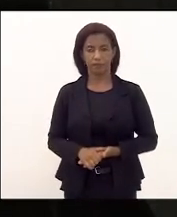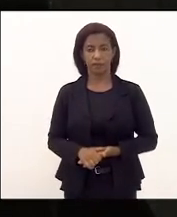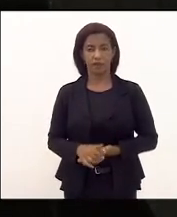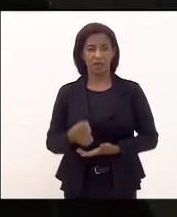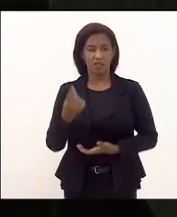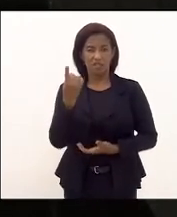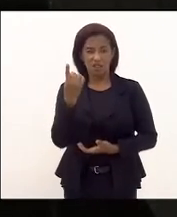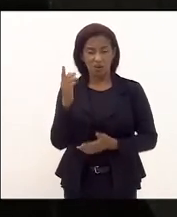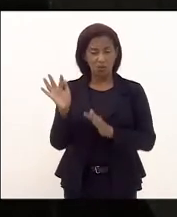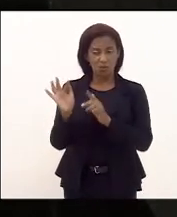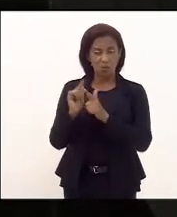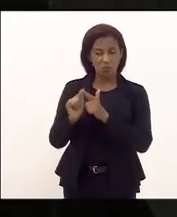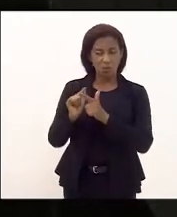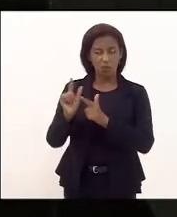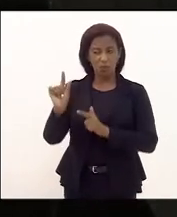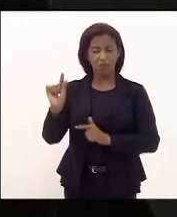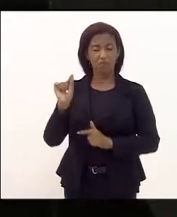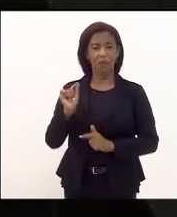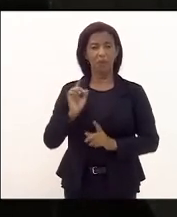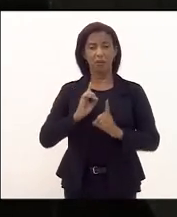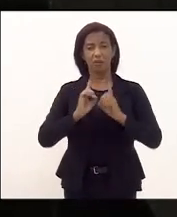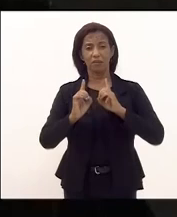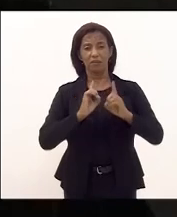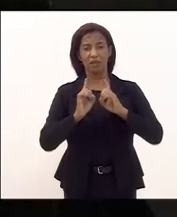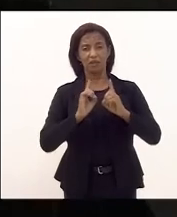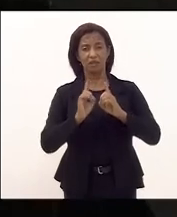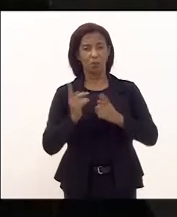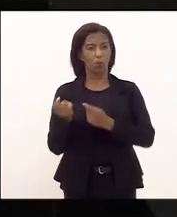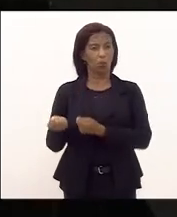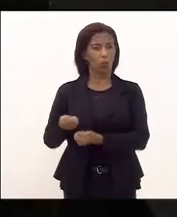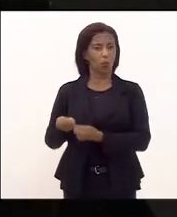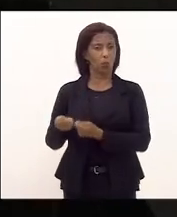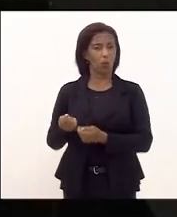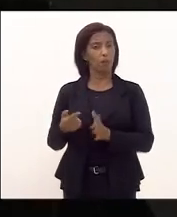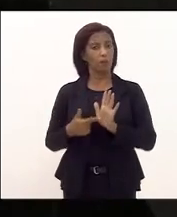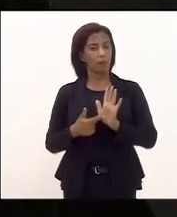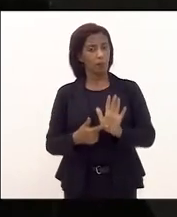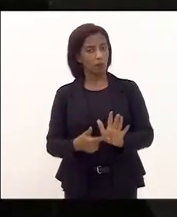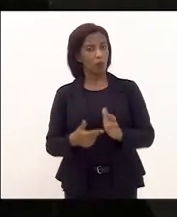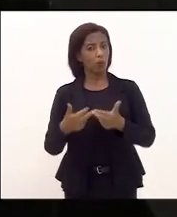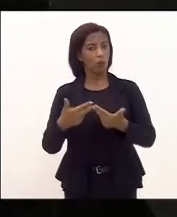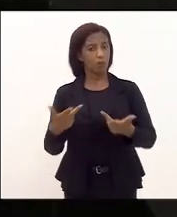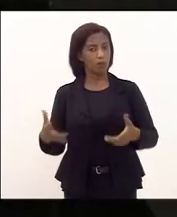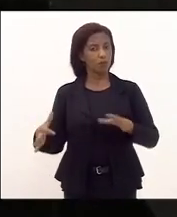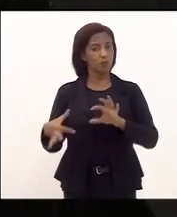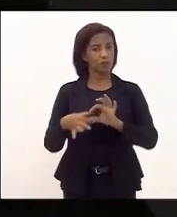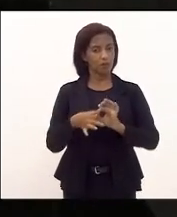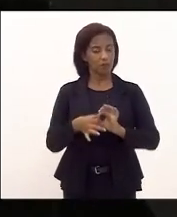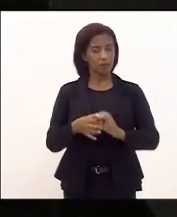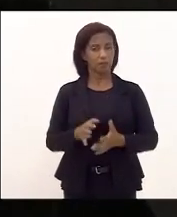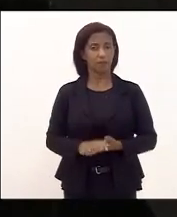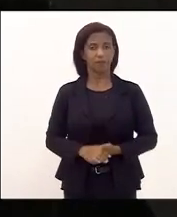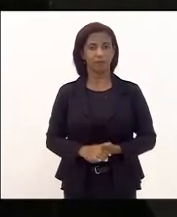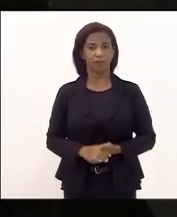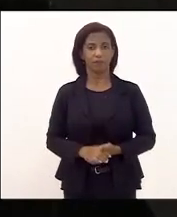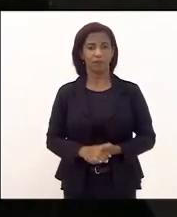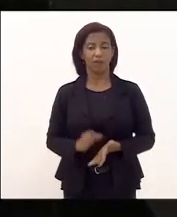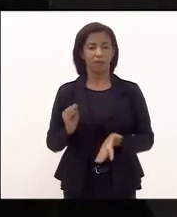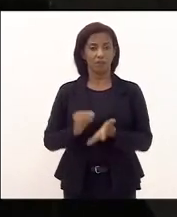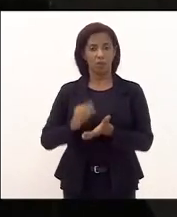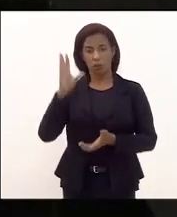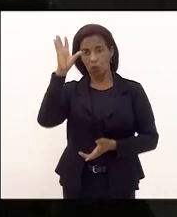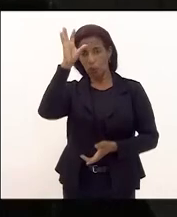puxei para não fazer um debate apenas macroeconômico, mas para mostrar como essas coisas estão interligadas, né? A incompreensão,